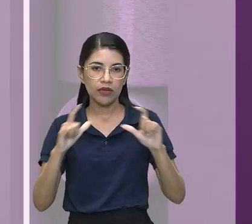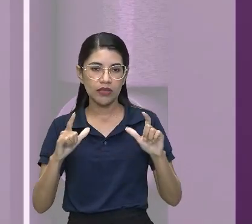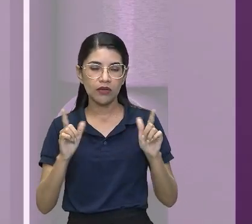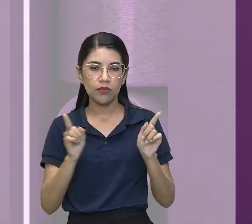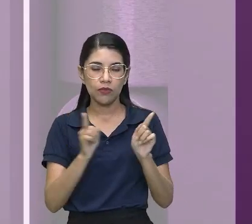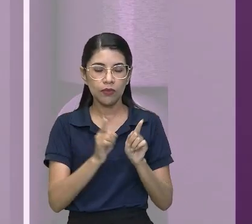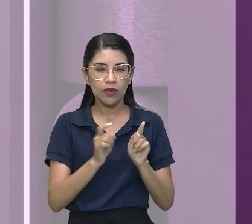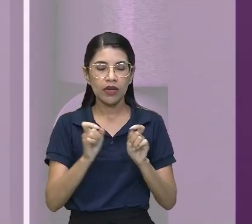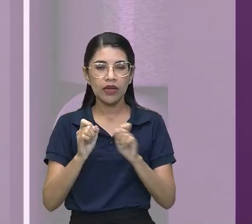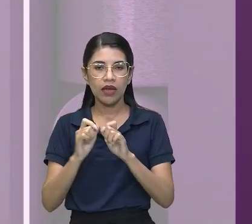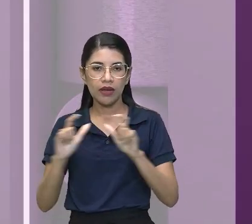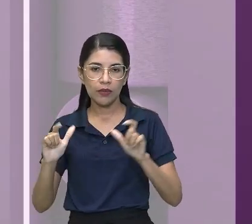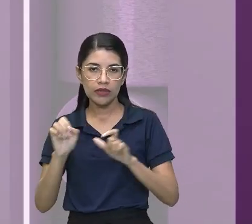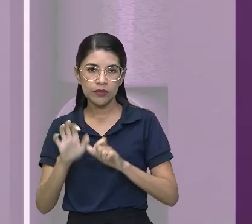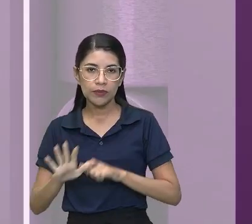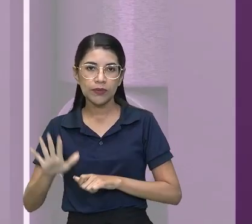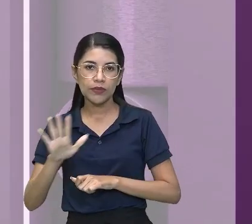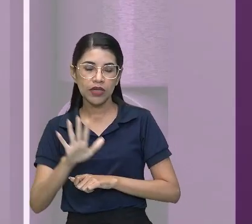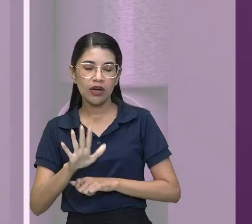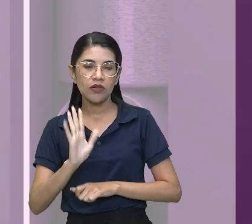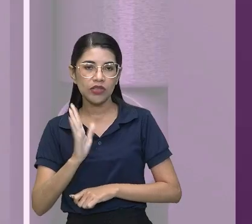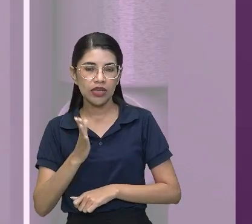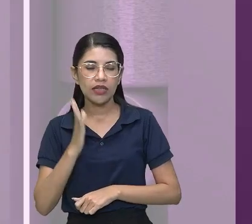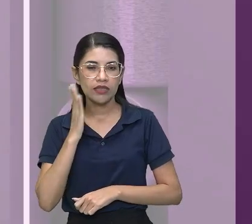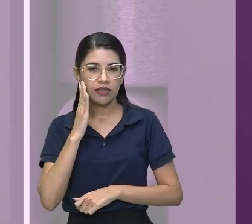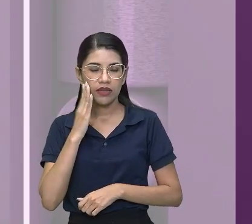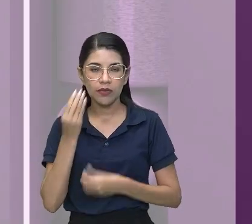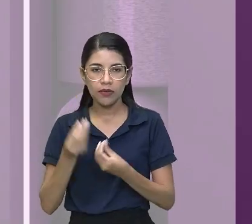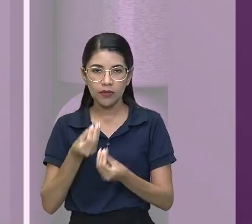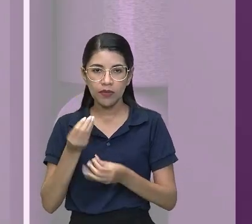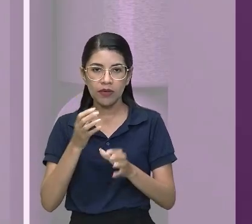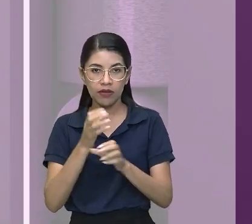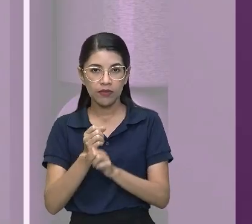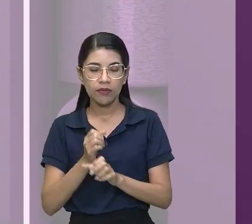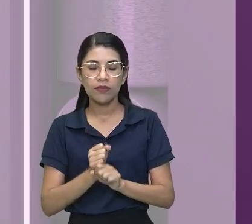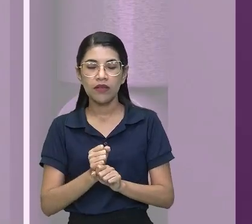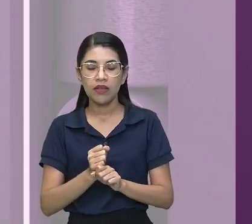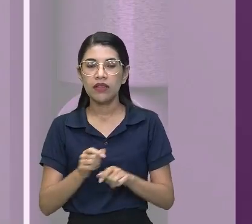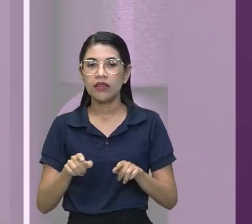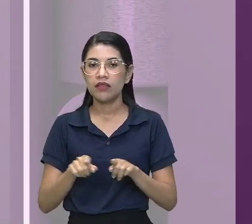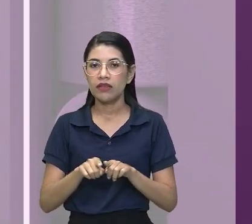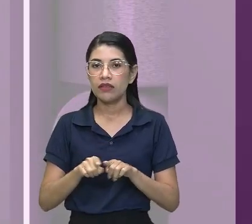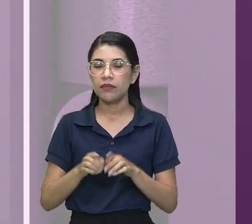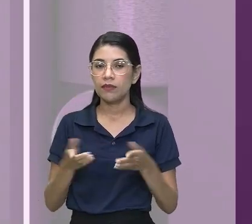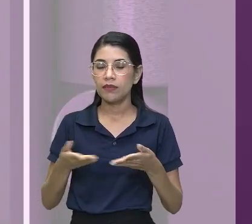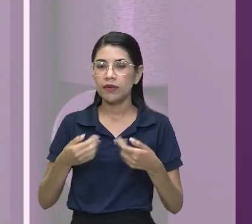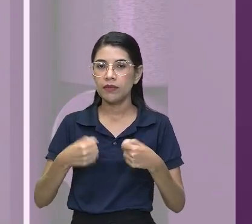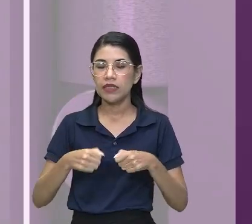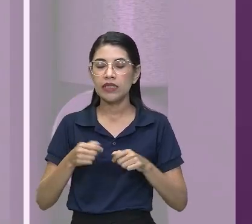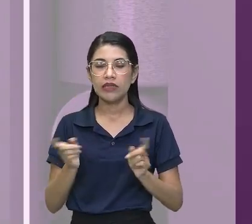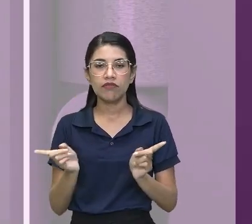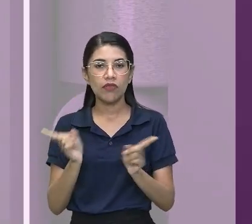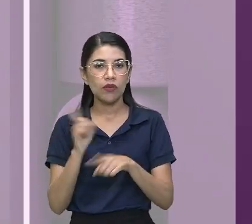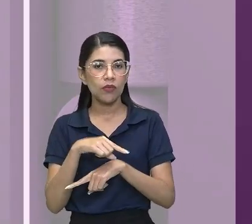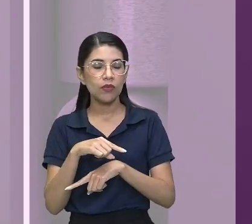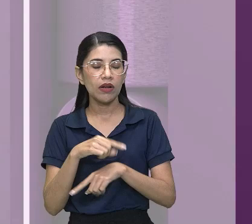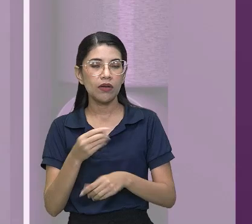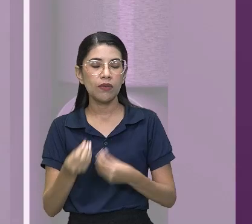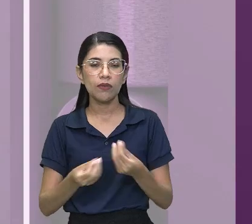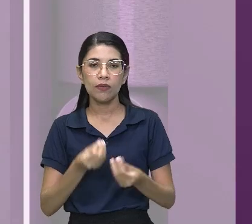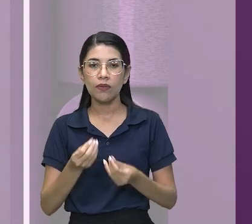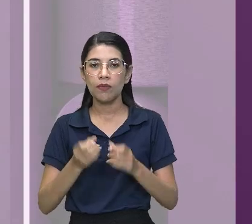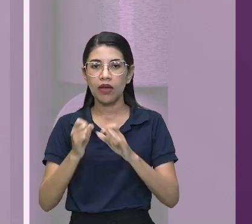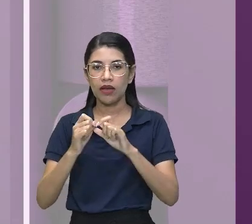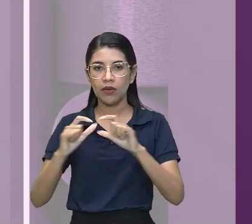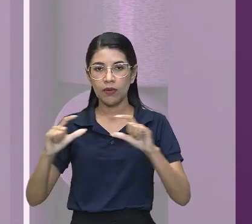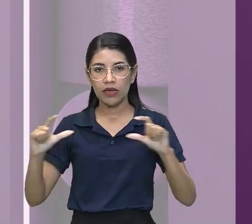equação geral, né, a gente vai ter, então, também, né, que fazer o trabalho inverso, que é pegar a equação